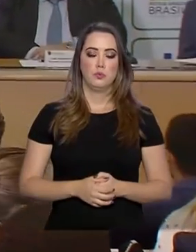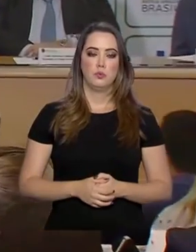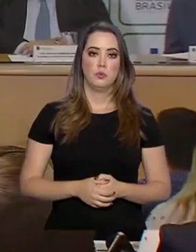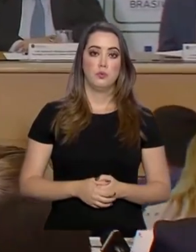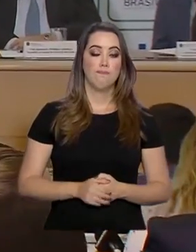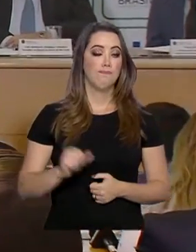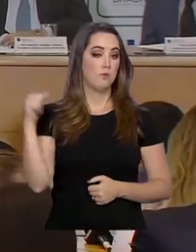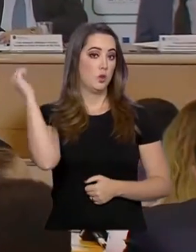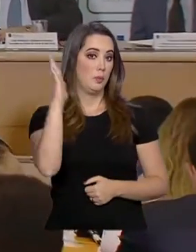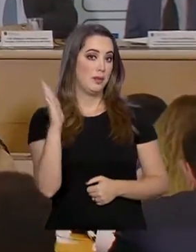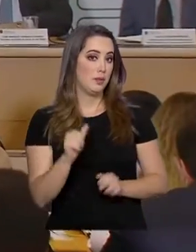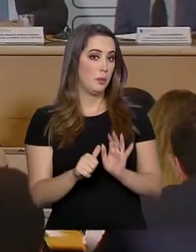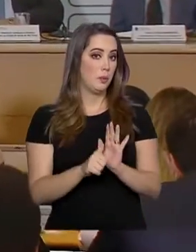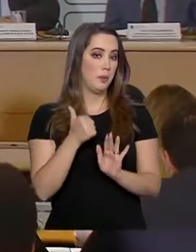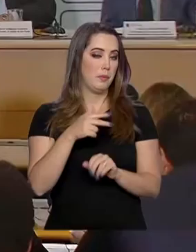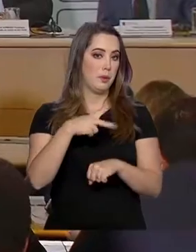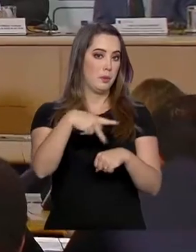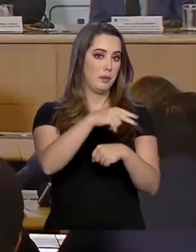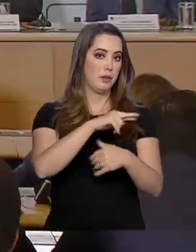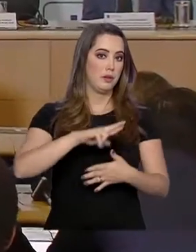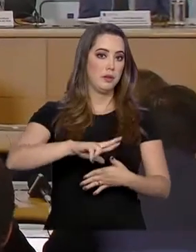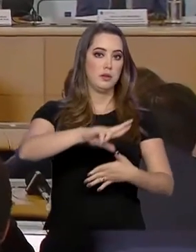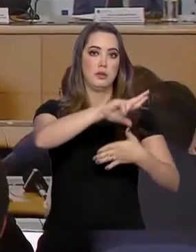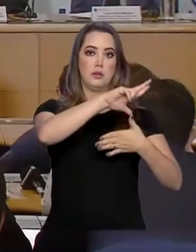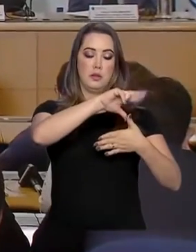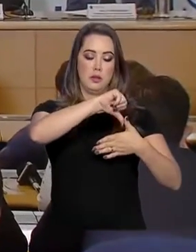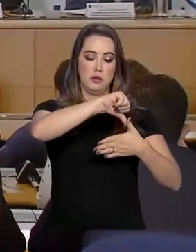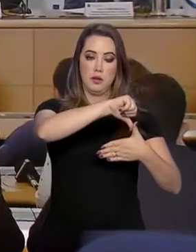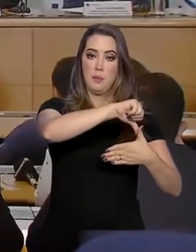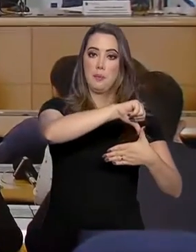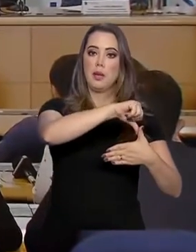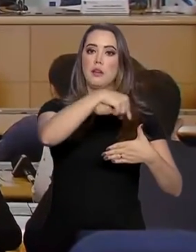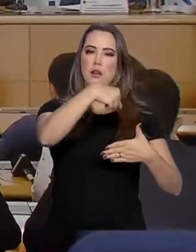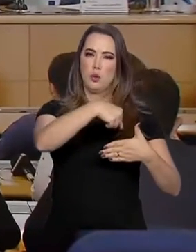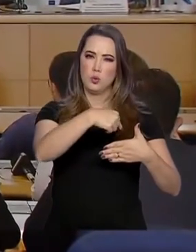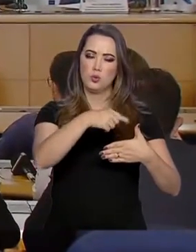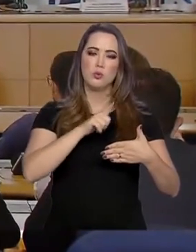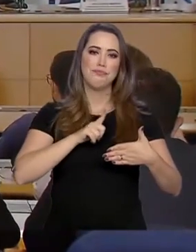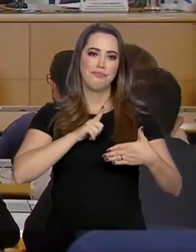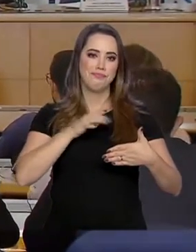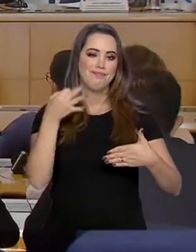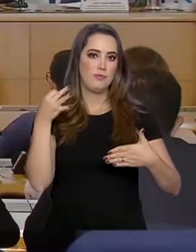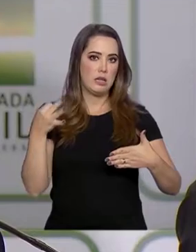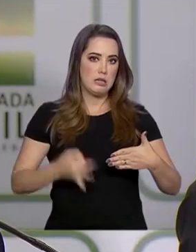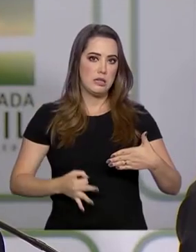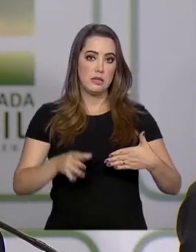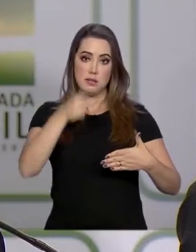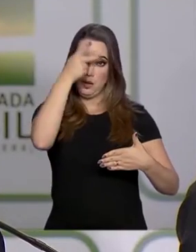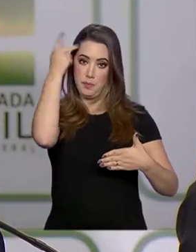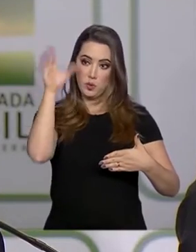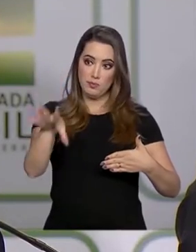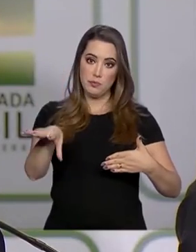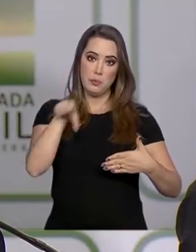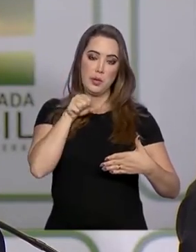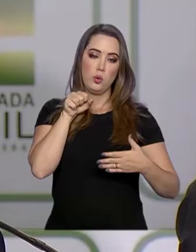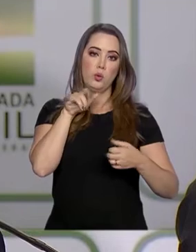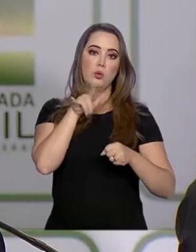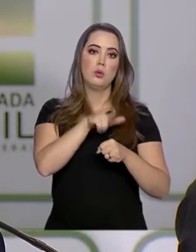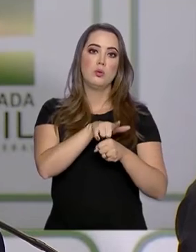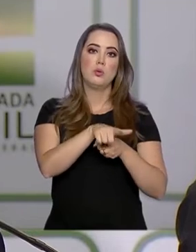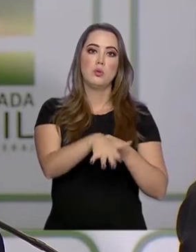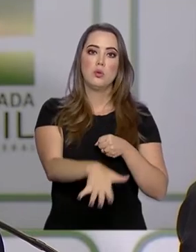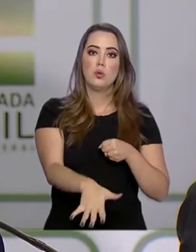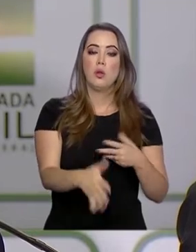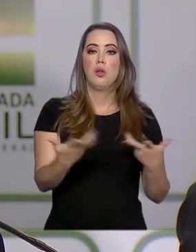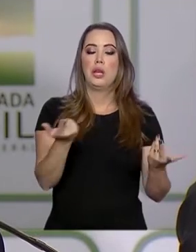O Brasil é o primeiro país da América do Sul a confirmar um caso de coronavírus. O exame que confirmou a